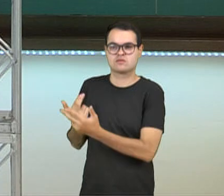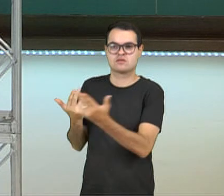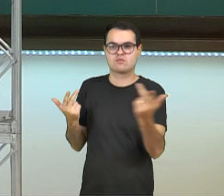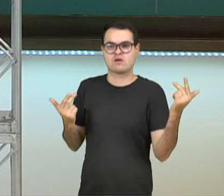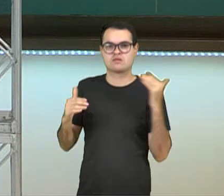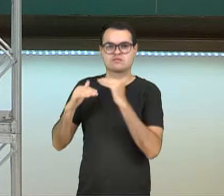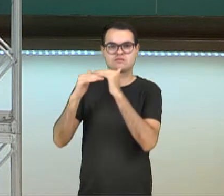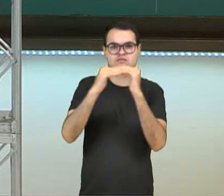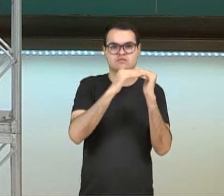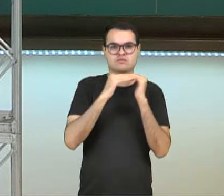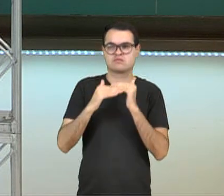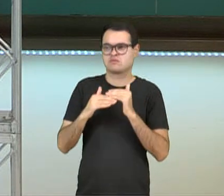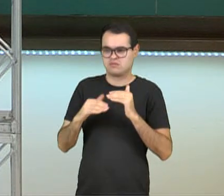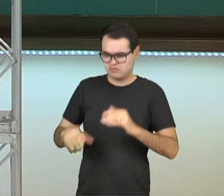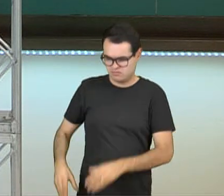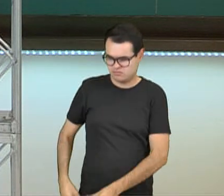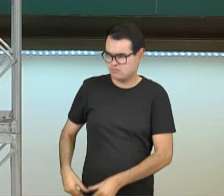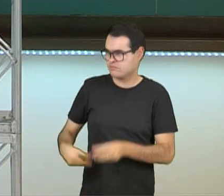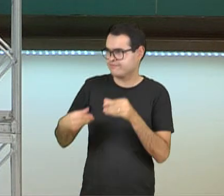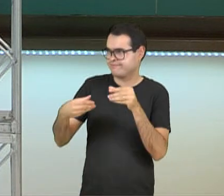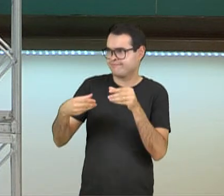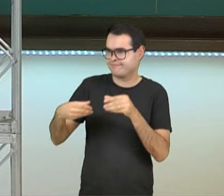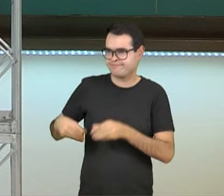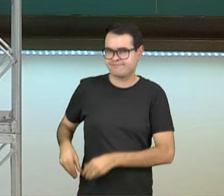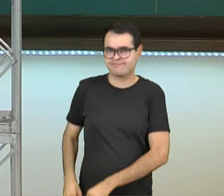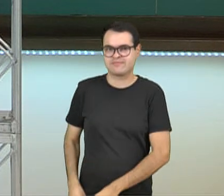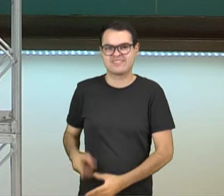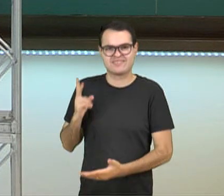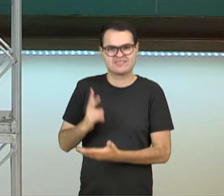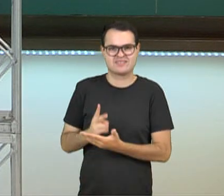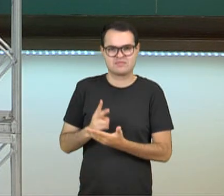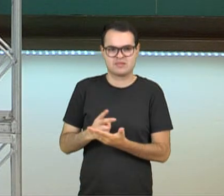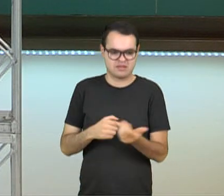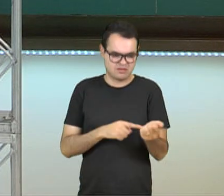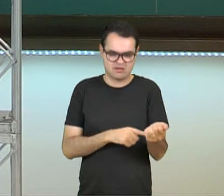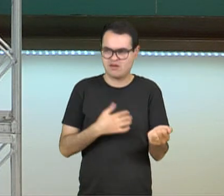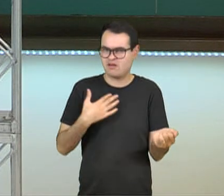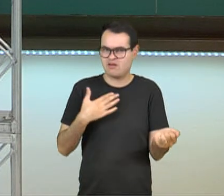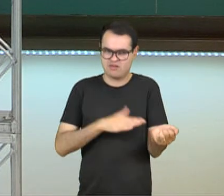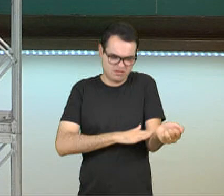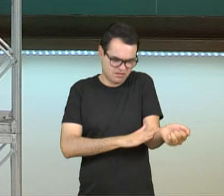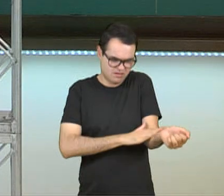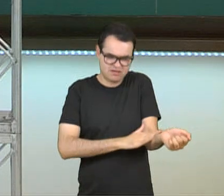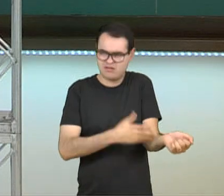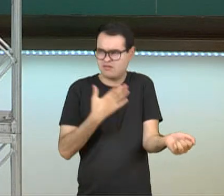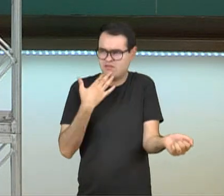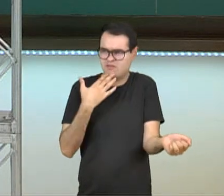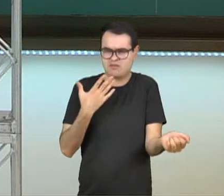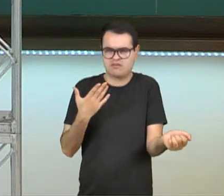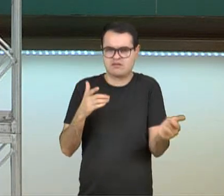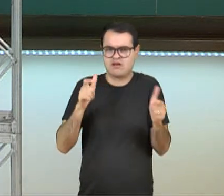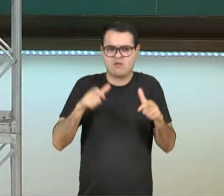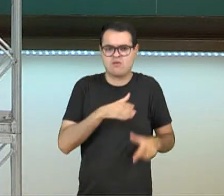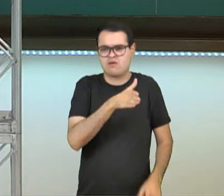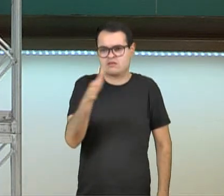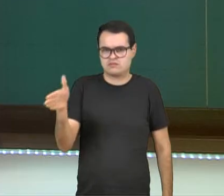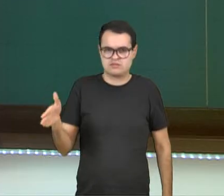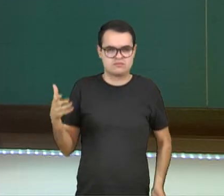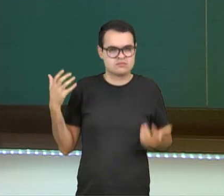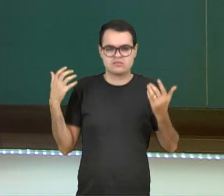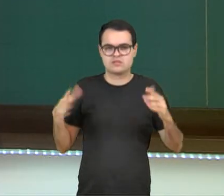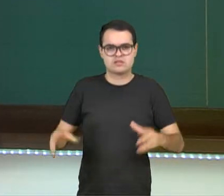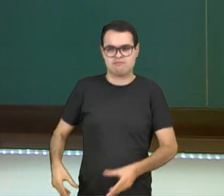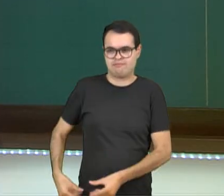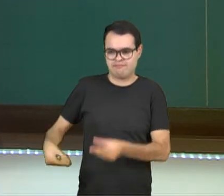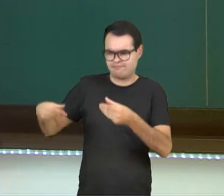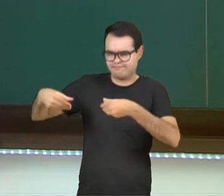e não queriam usar um caderninho discriminando a cor ou onde elas iriam, tá?